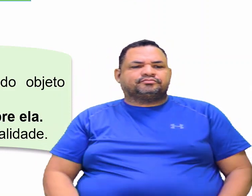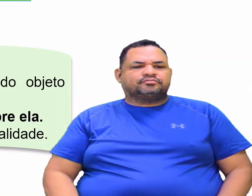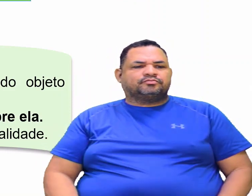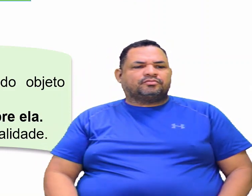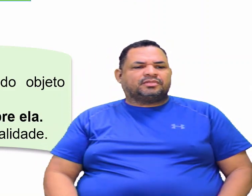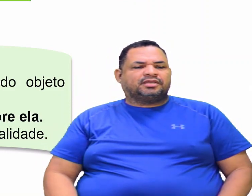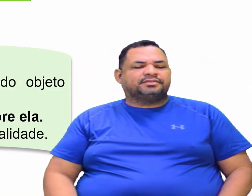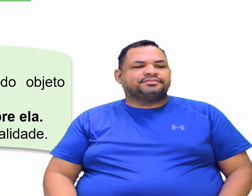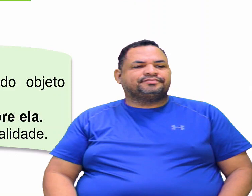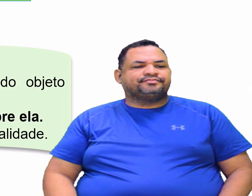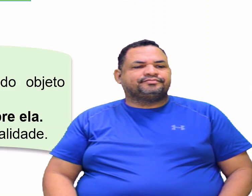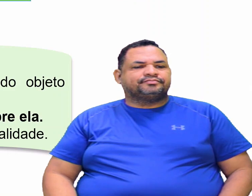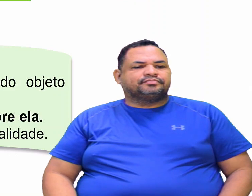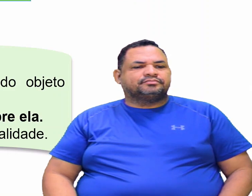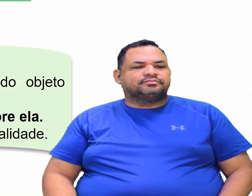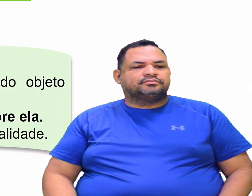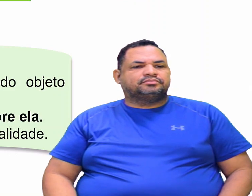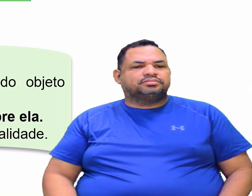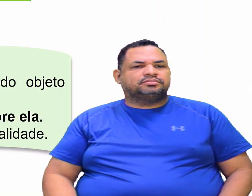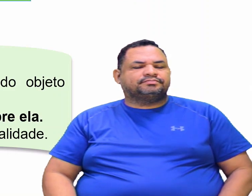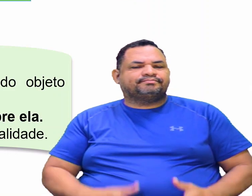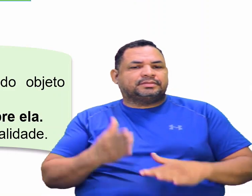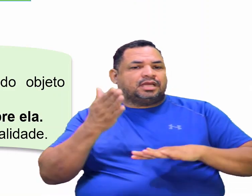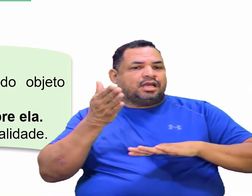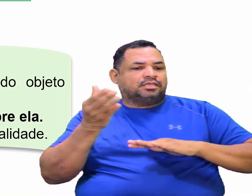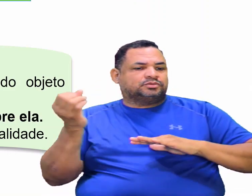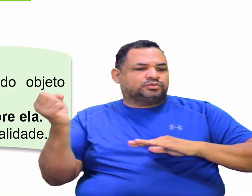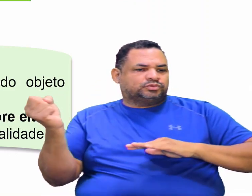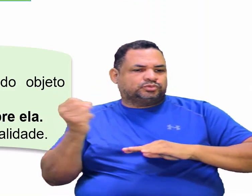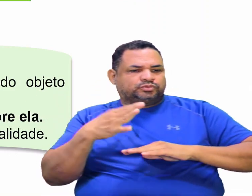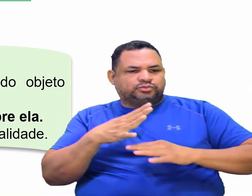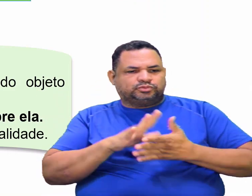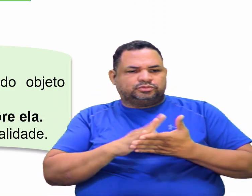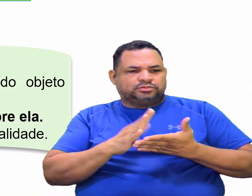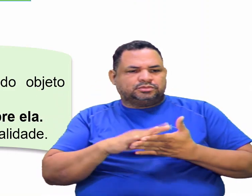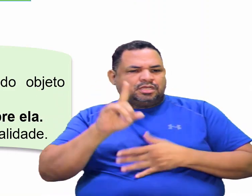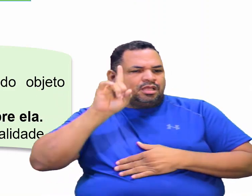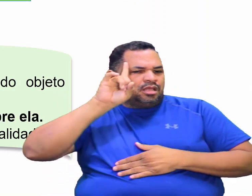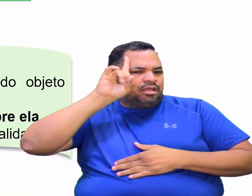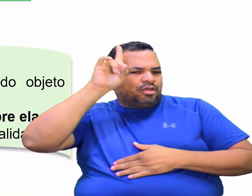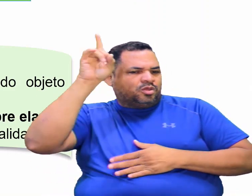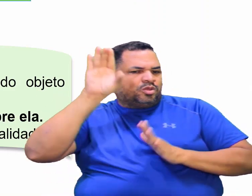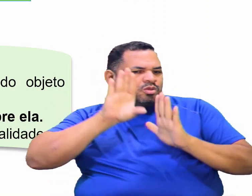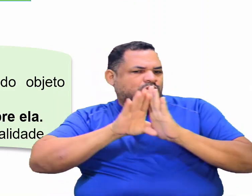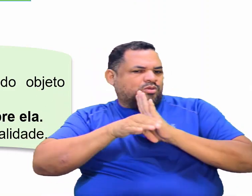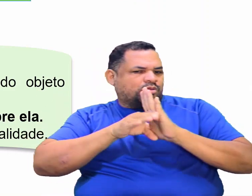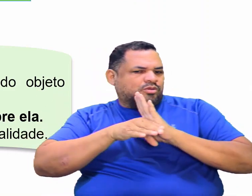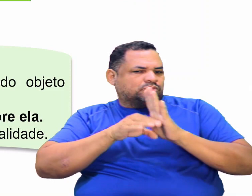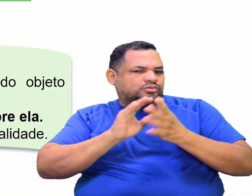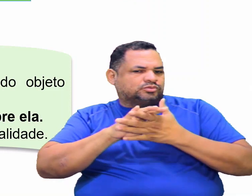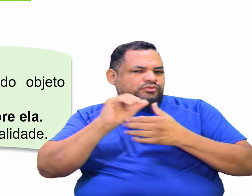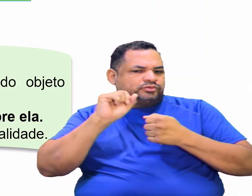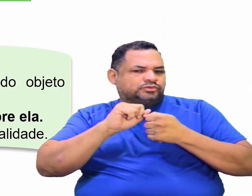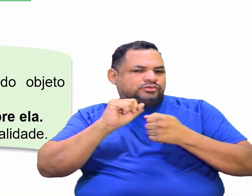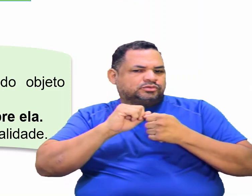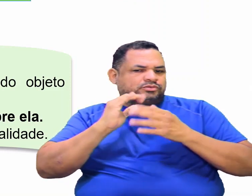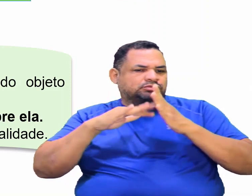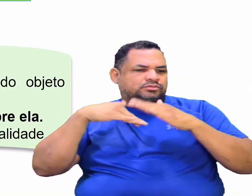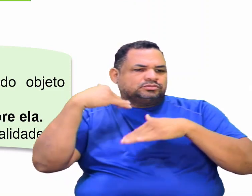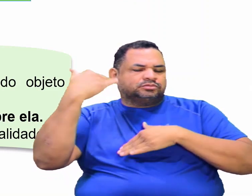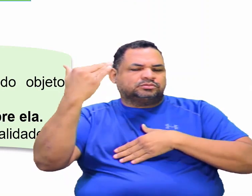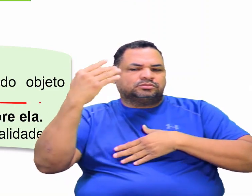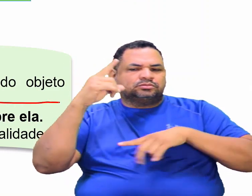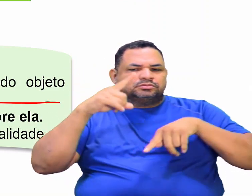arte bom arte contemporânea prioriza a ideia o conceito a atitude